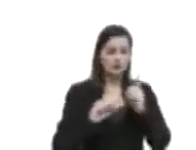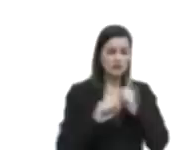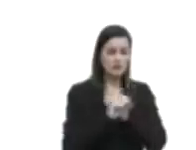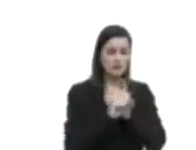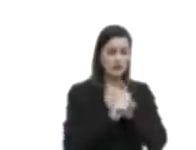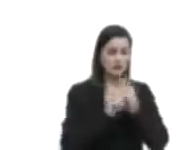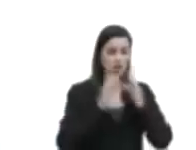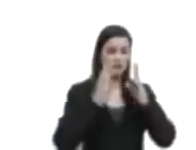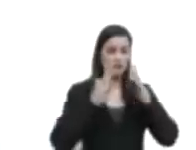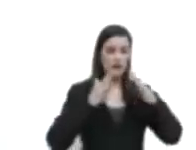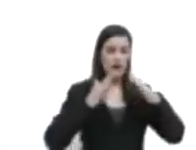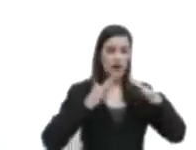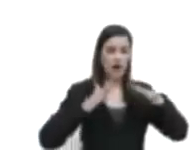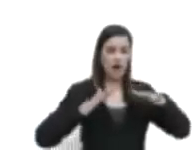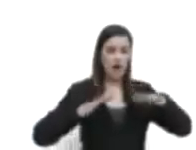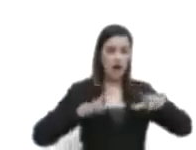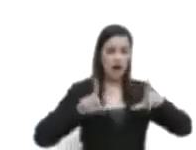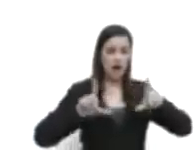se encontra e dão